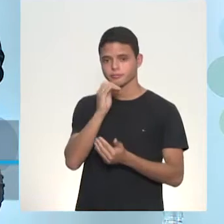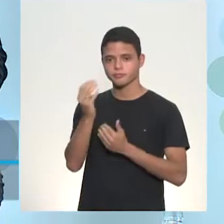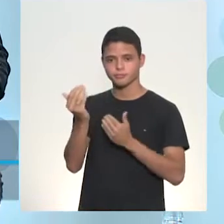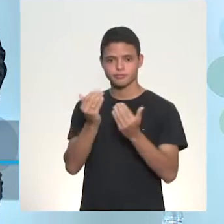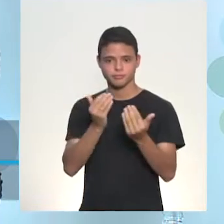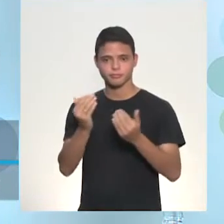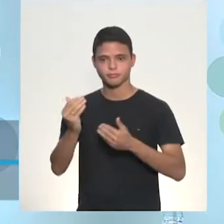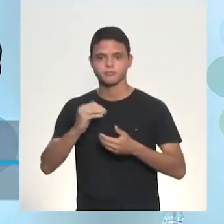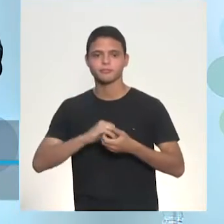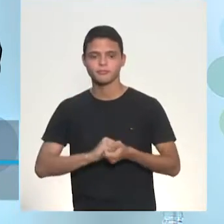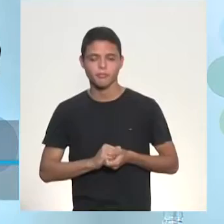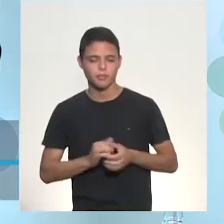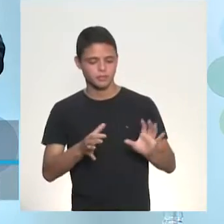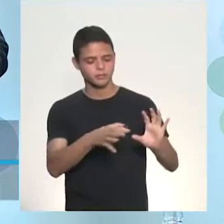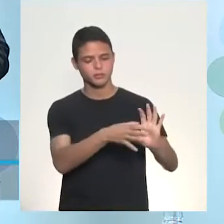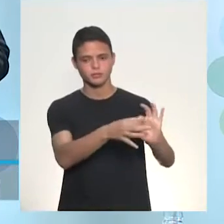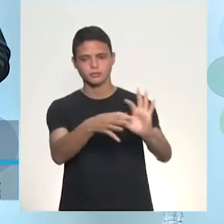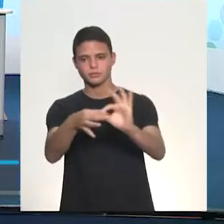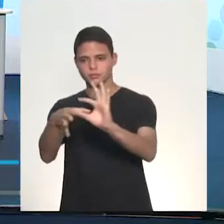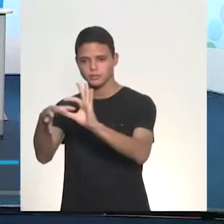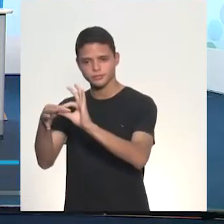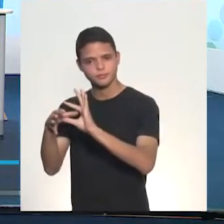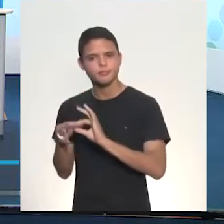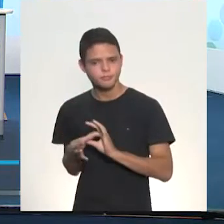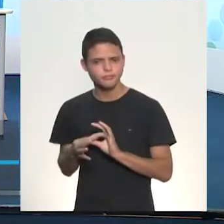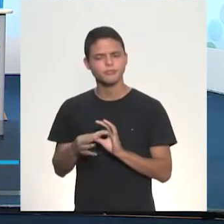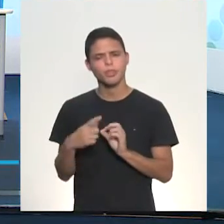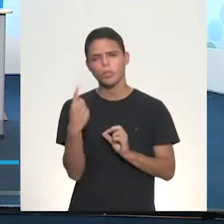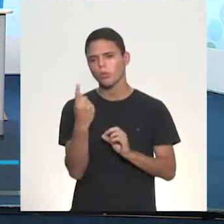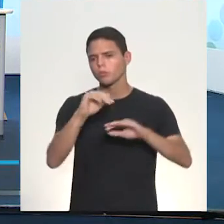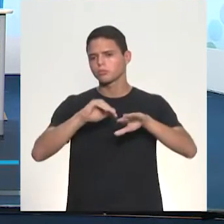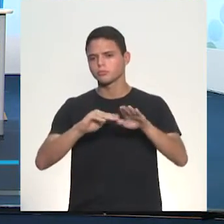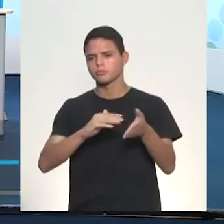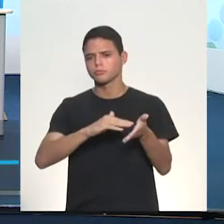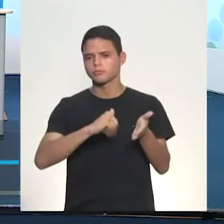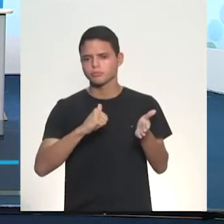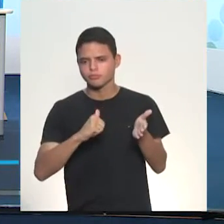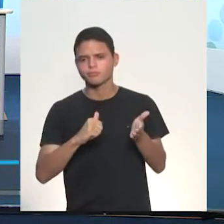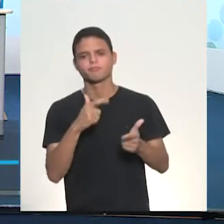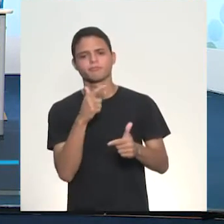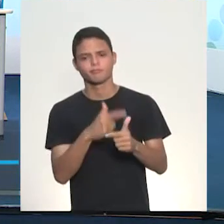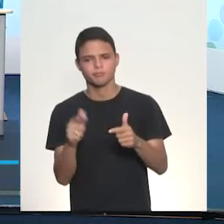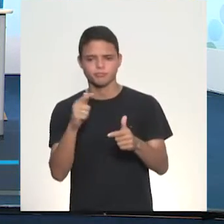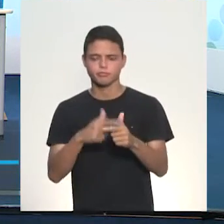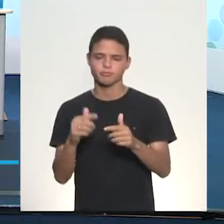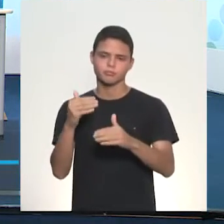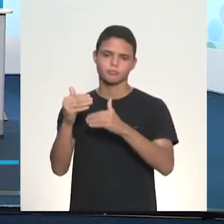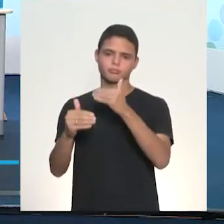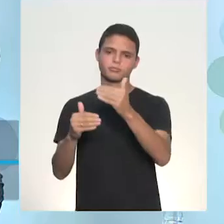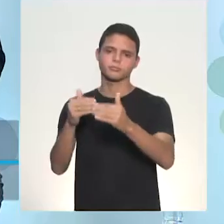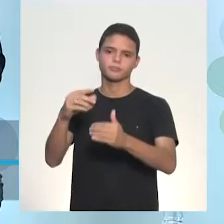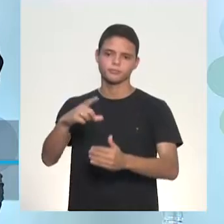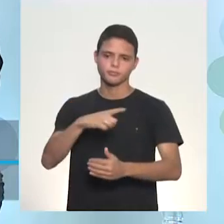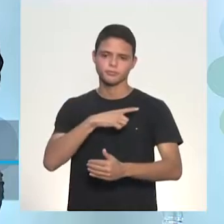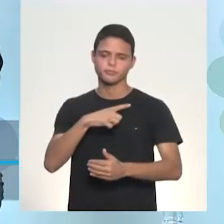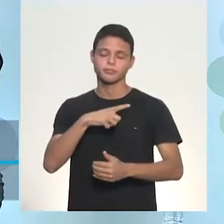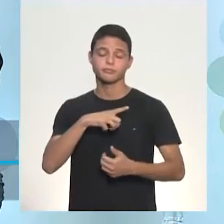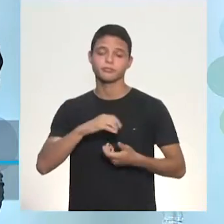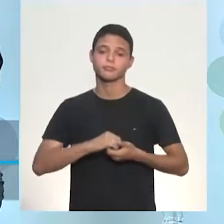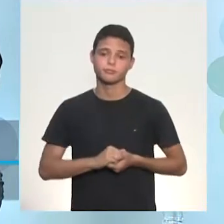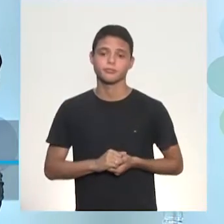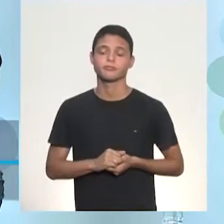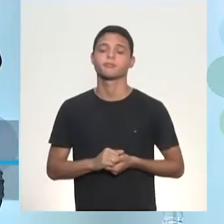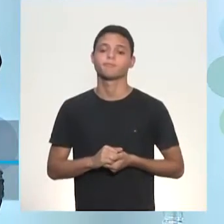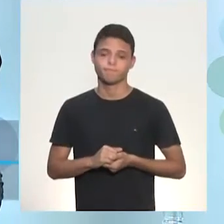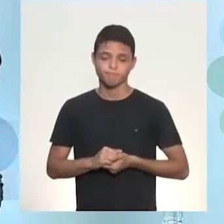título da aula fala. Tudo está conectado. Se alguma coisa Exatamente. sai, quer dizer que vai ter problema no processo. Então, vamos lá. Vamos ver o que a gente pode